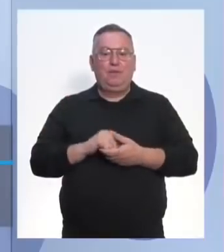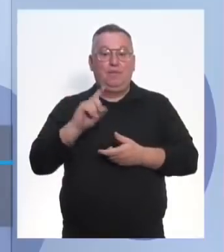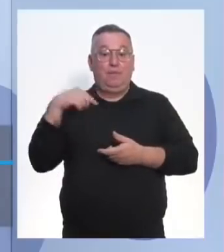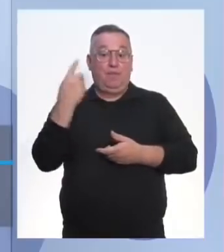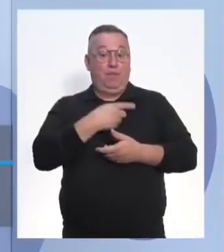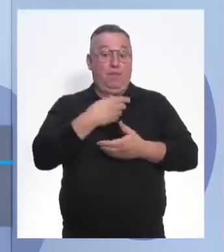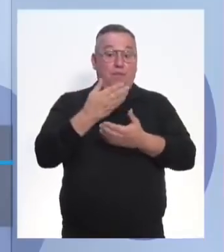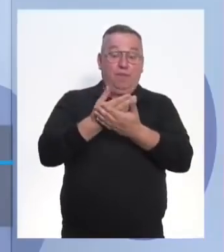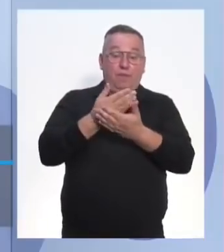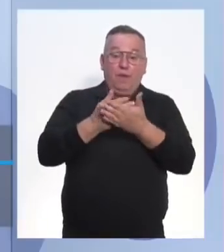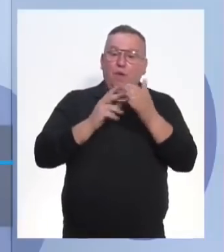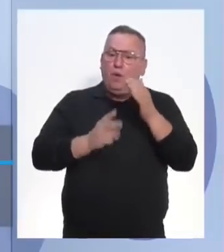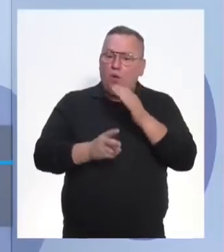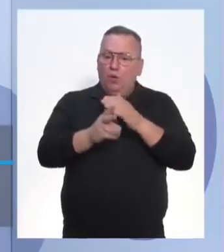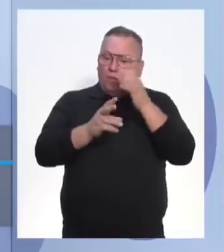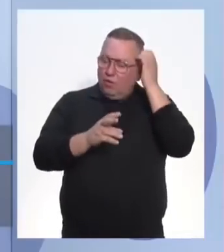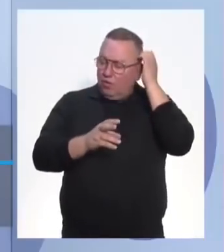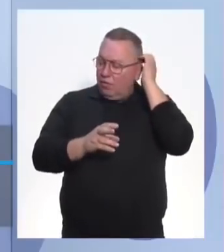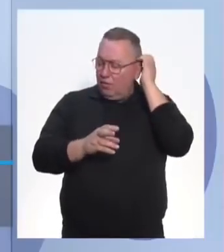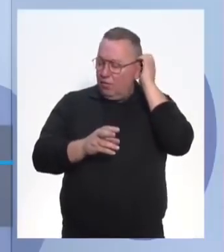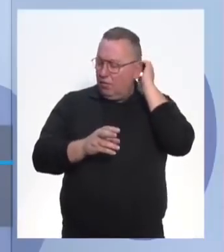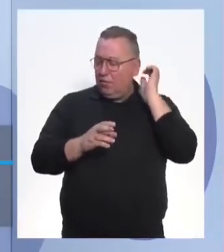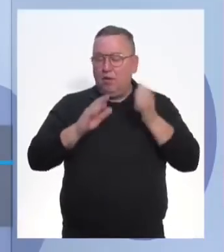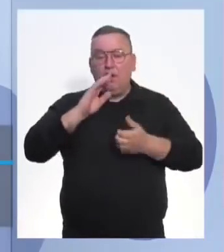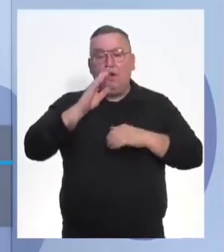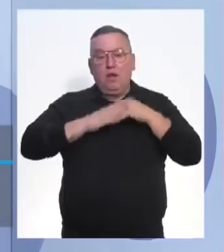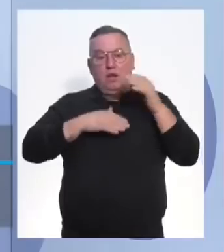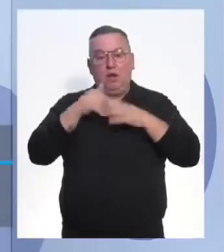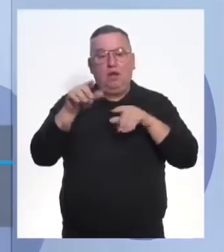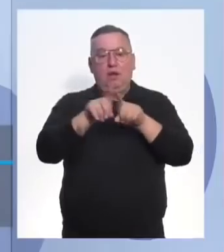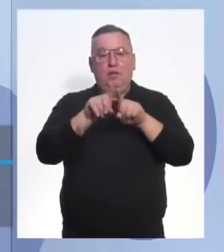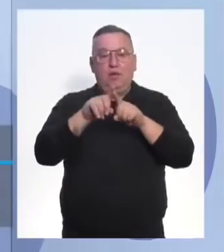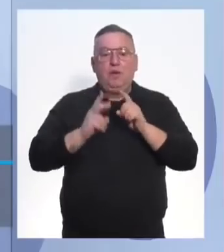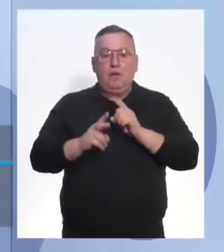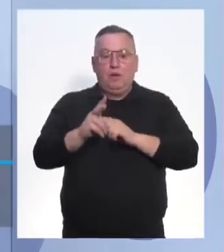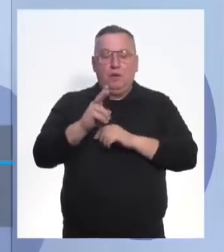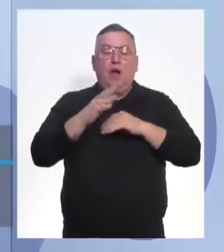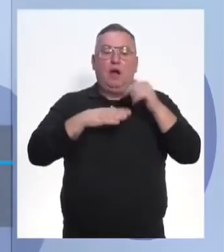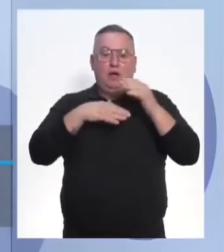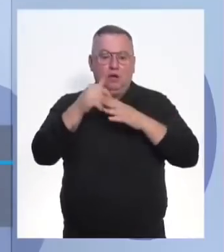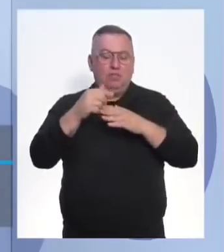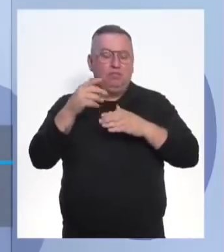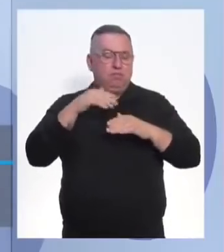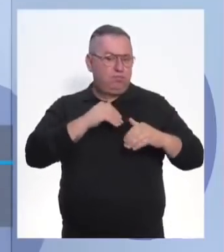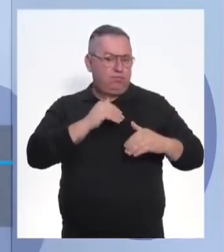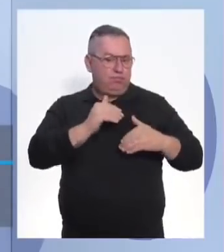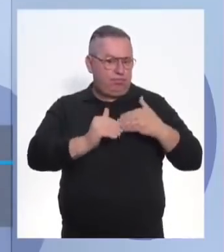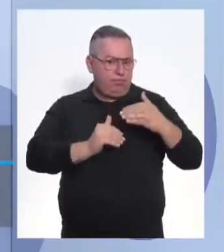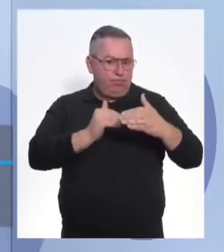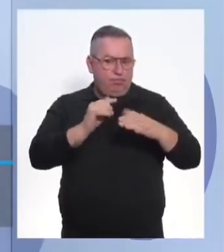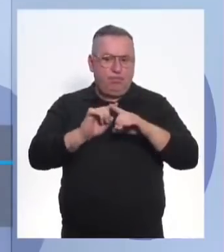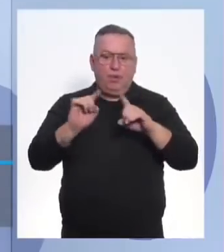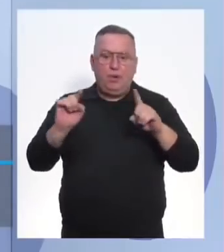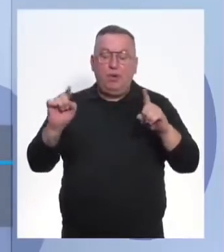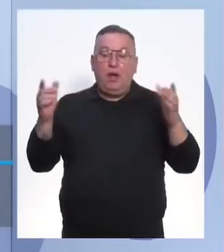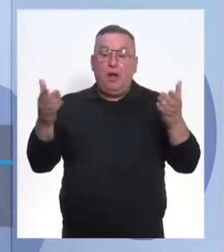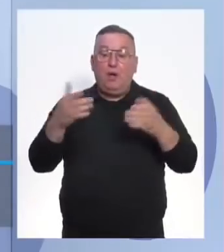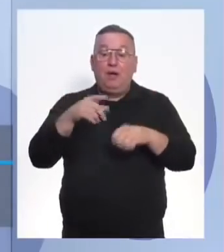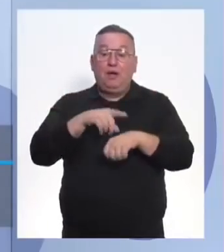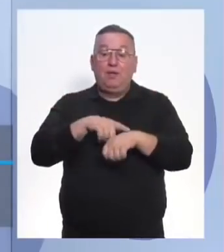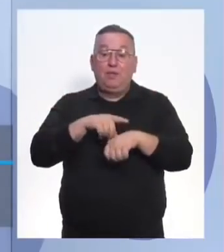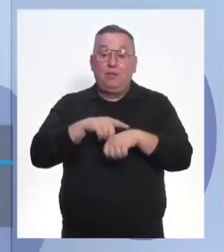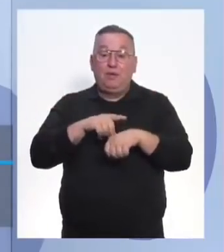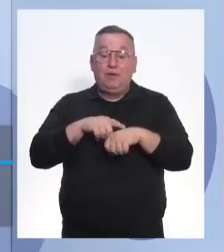nossas aulas continuam, as habilidades continuam sendo, né? Habilidades continuam sendo desenvolvidas, mas esse momento é só